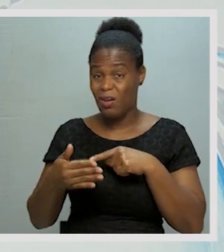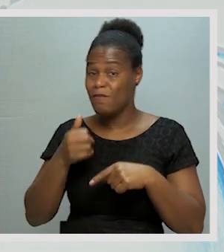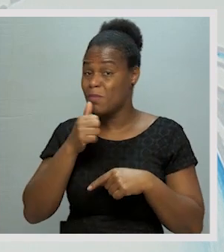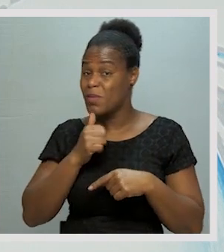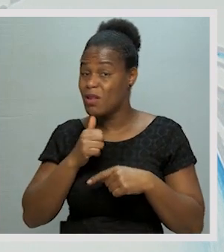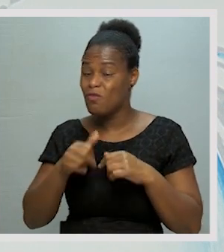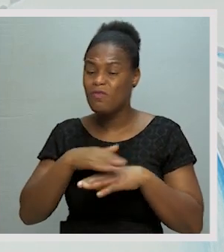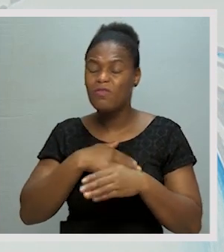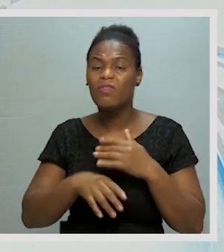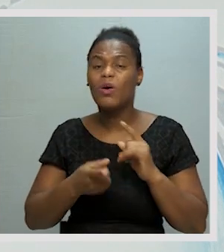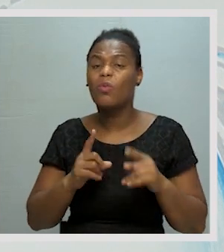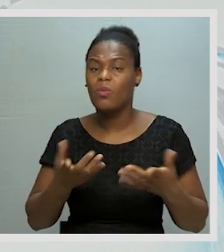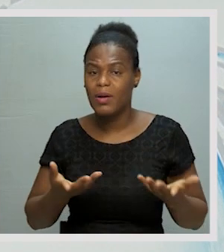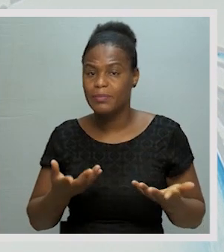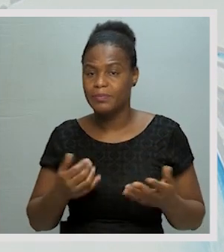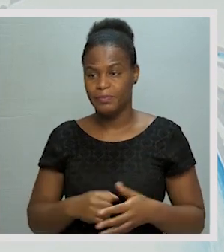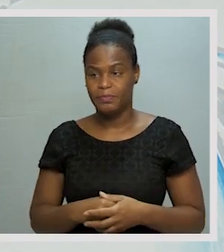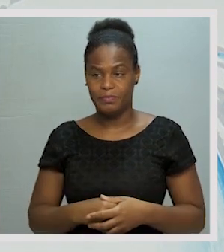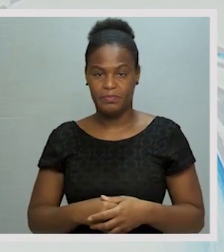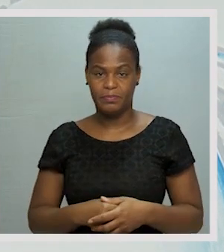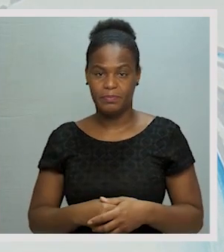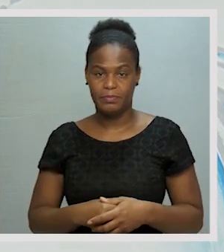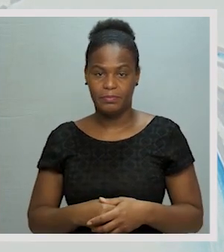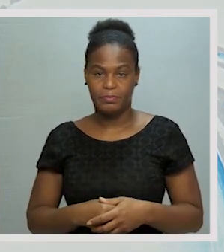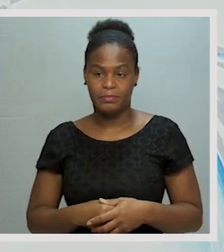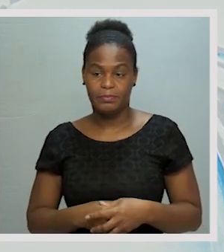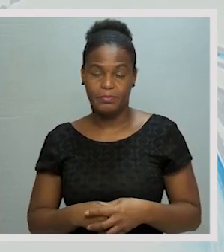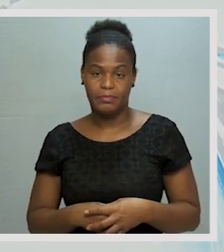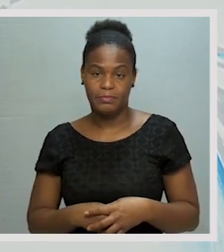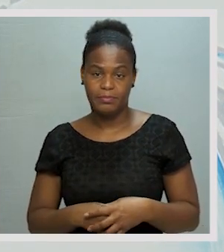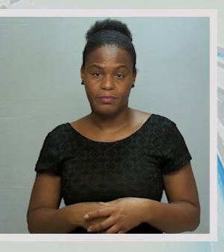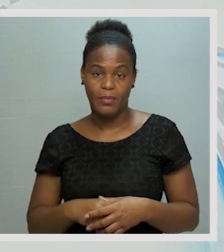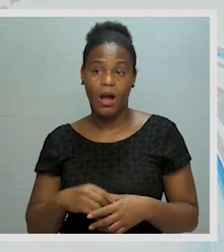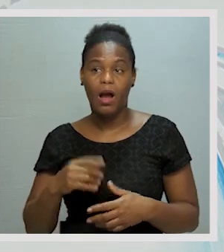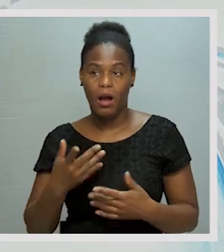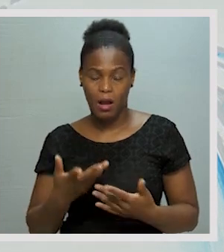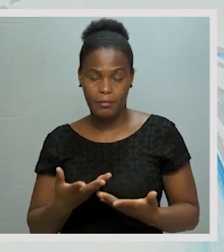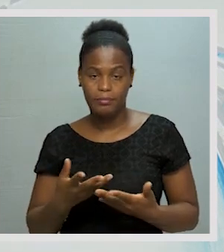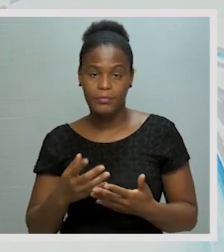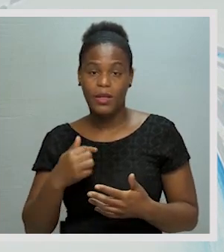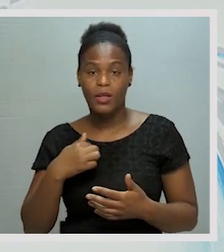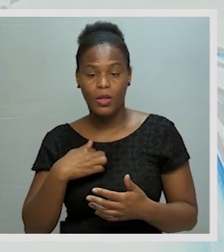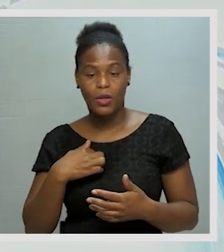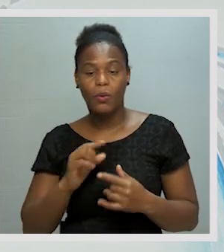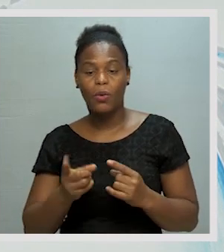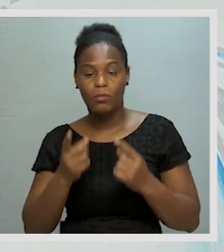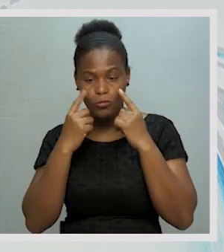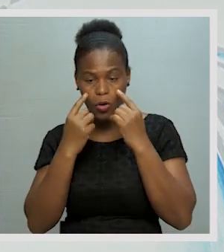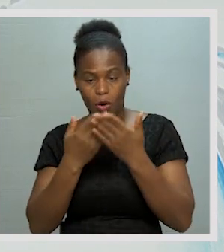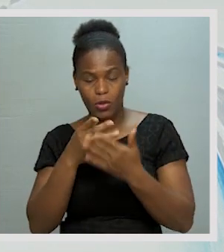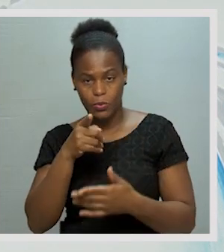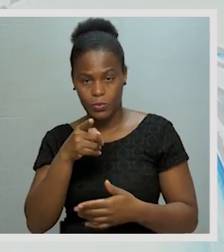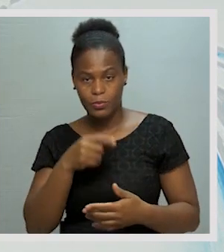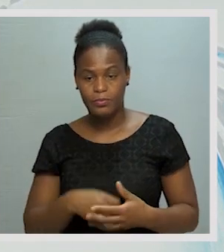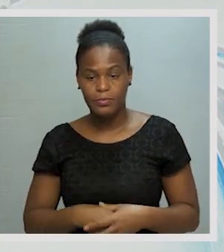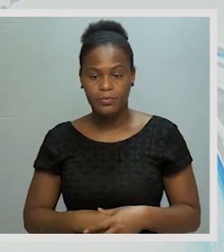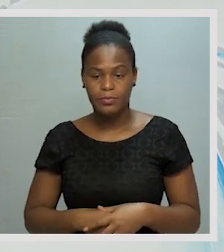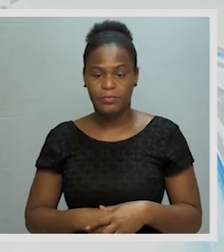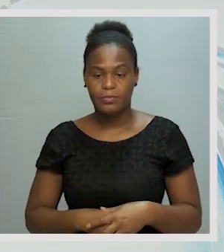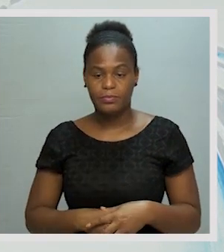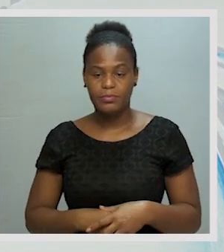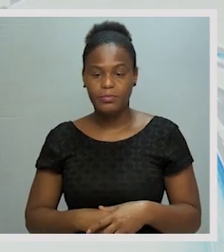devem ficar os números que pertencem a essa ordem, ou seja, a ordem das unidades,